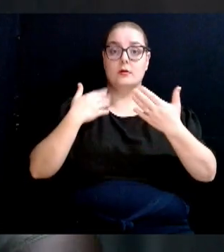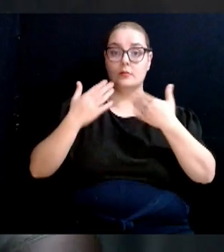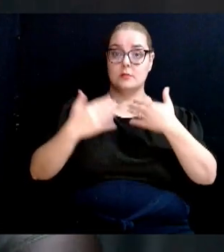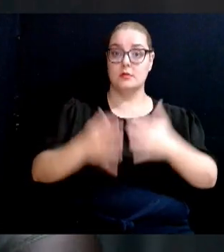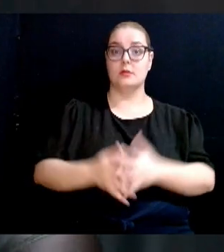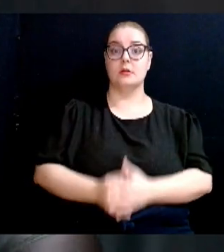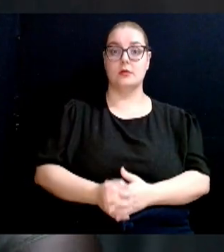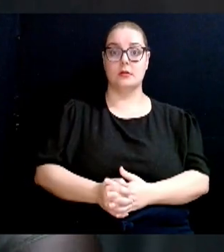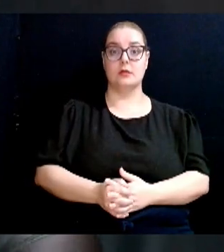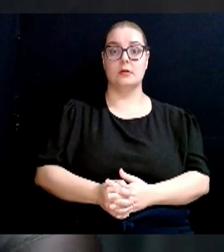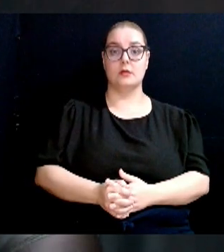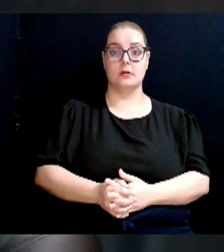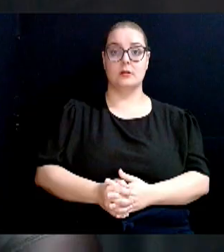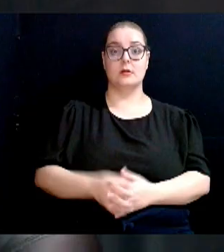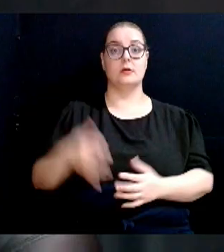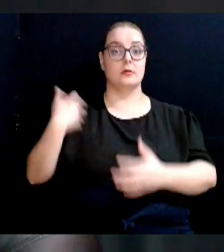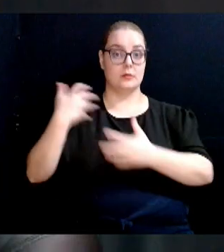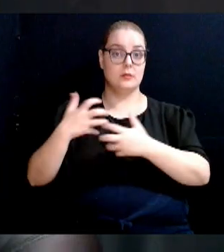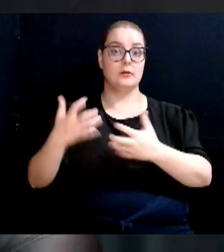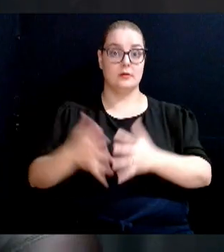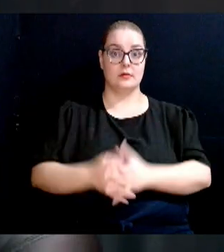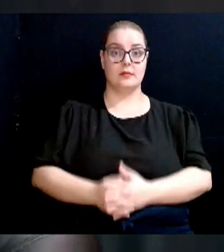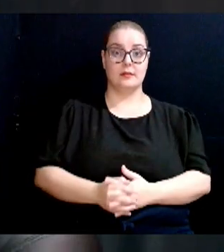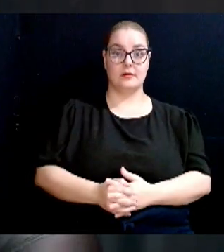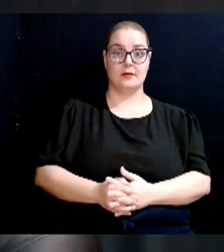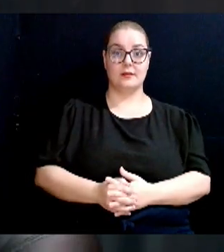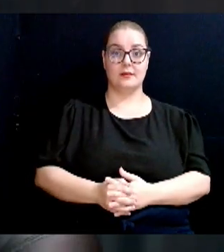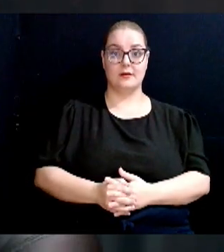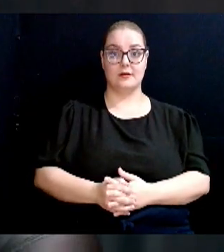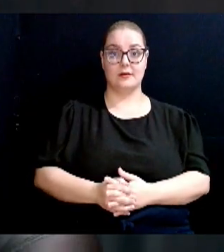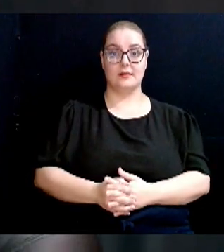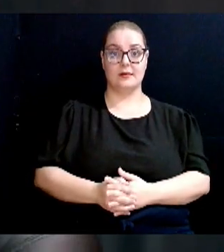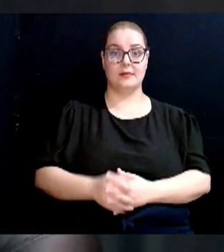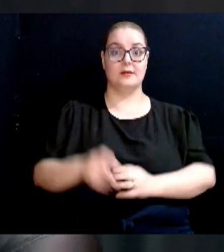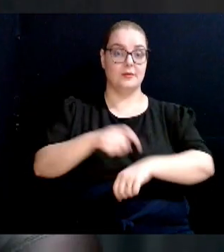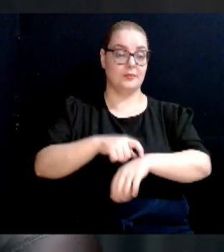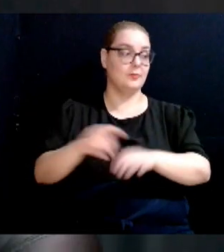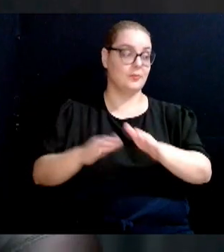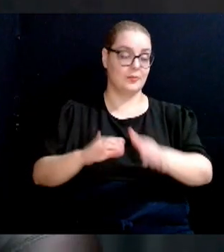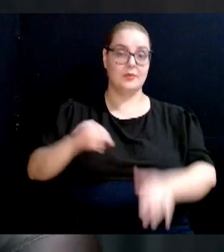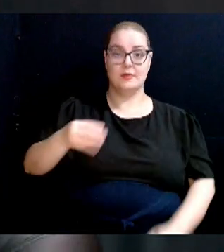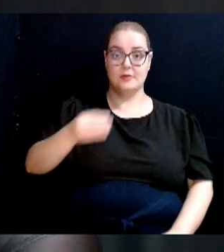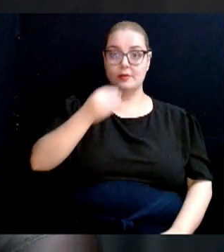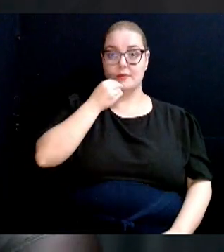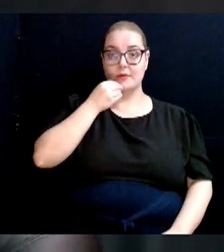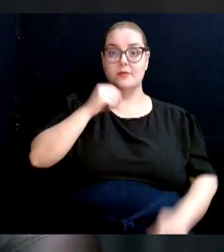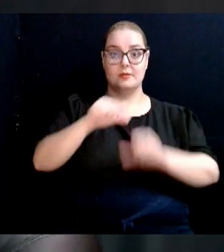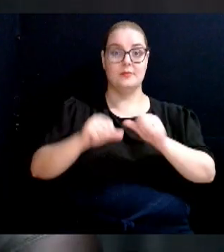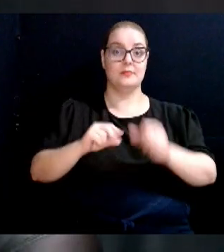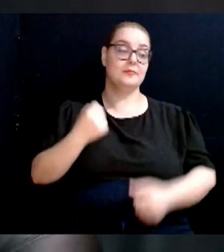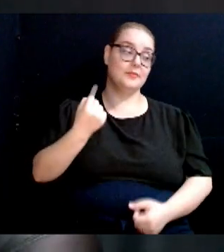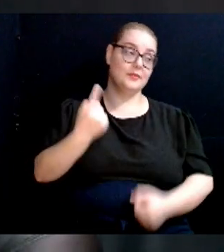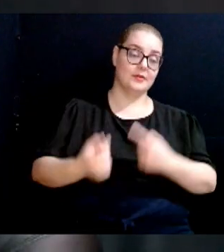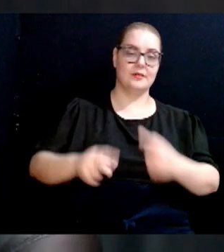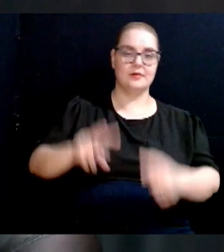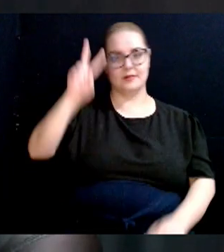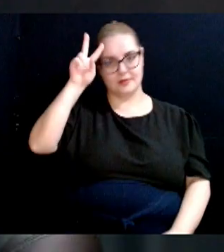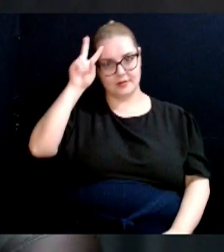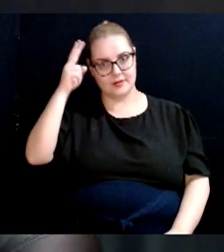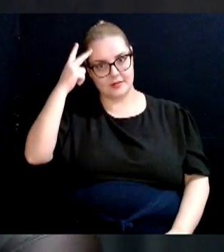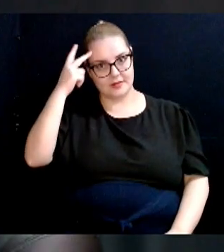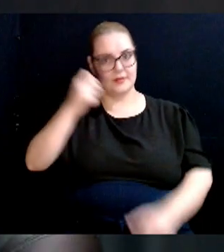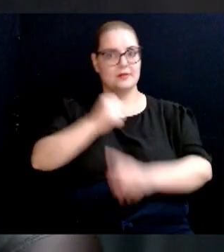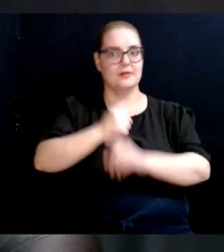Estamos envelhecendo, estamos na janela da oportunidade para a gente mudar algumas chaves na sociedade para